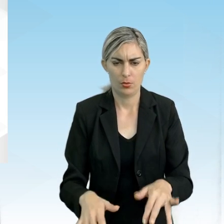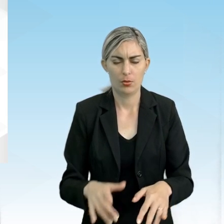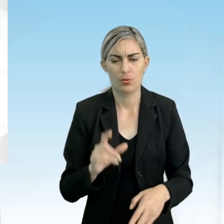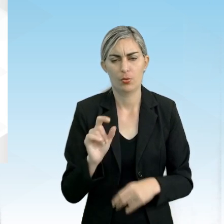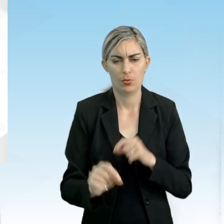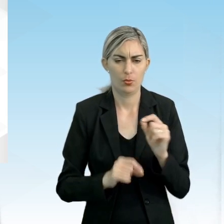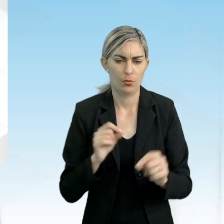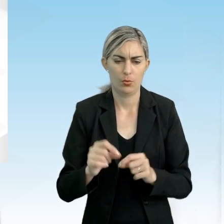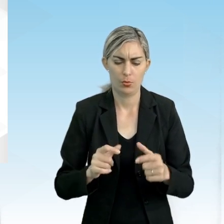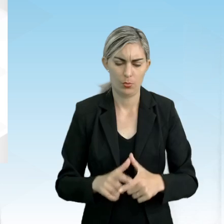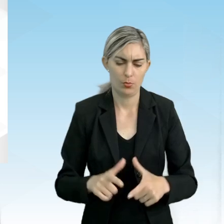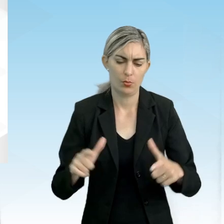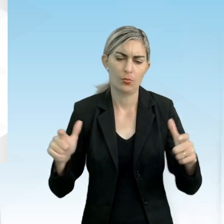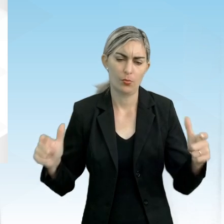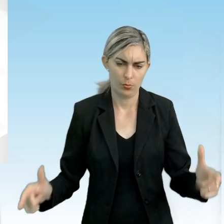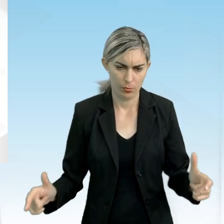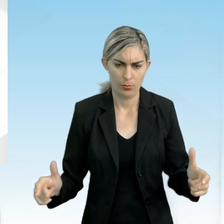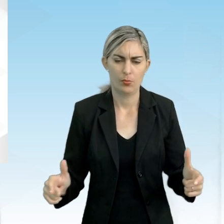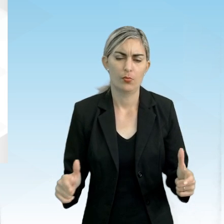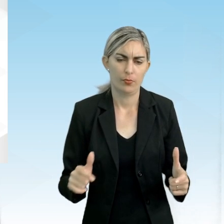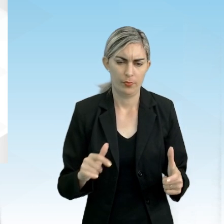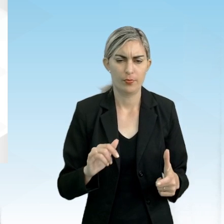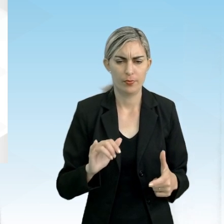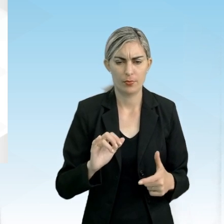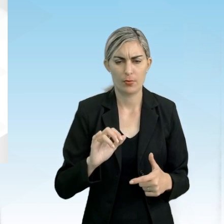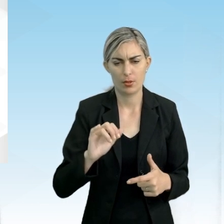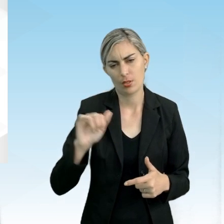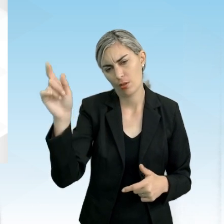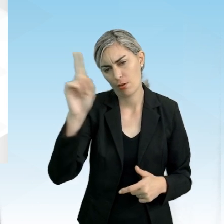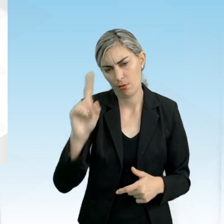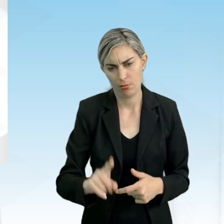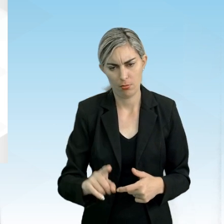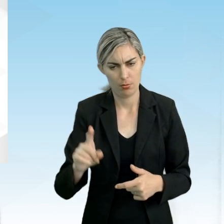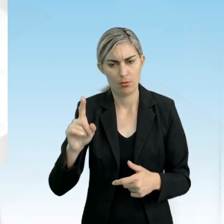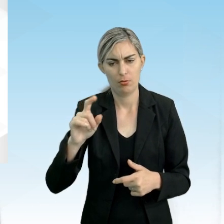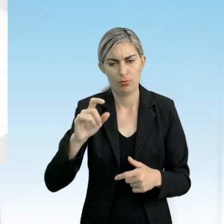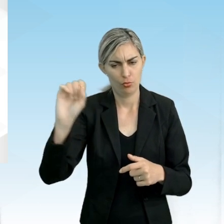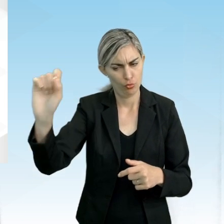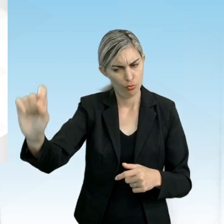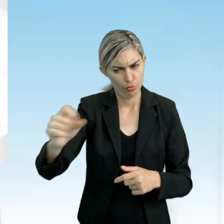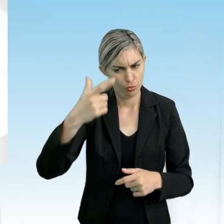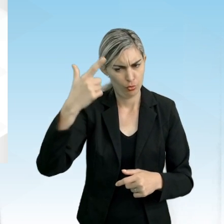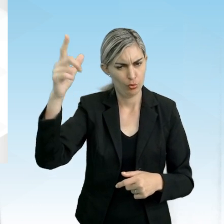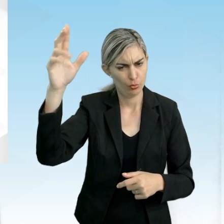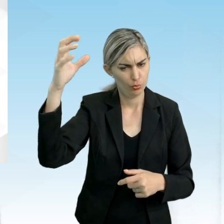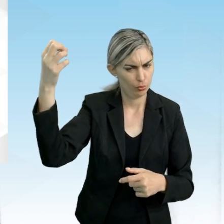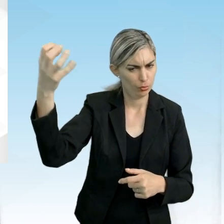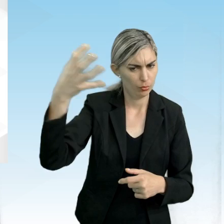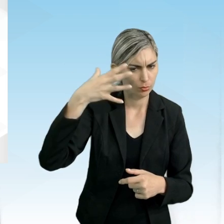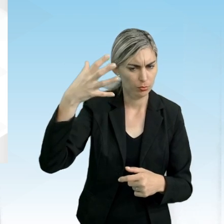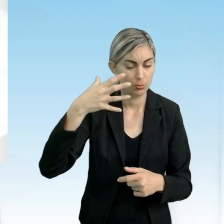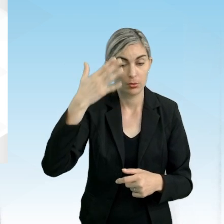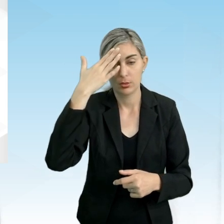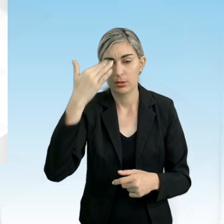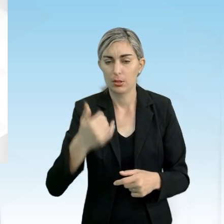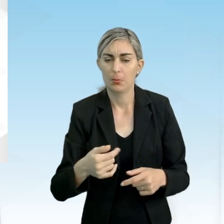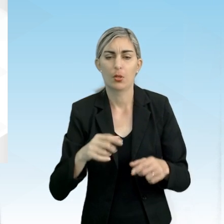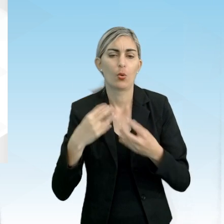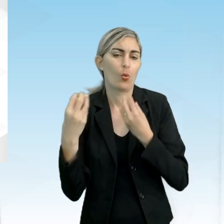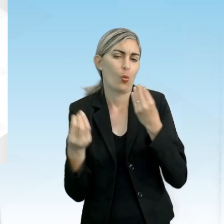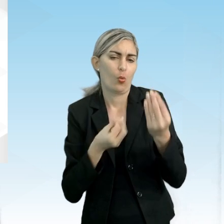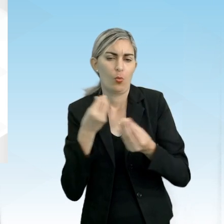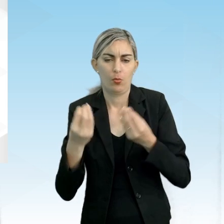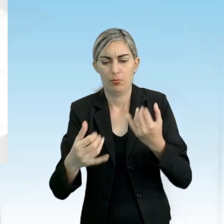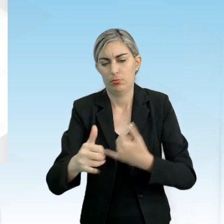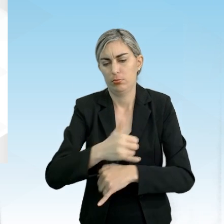há o que uma maior incidência de raios solares e saber na realidade Como